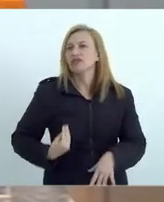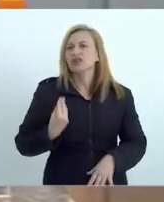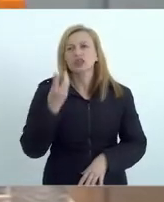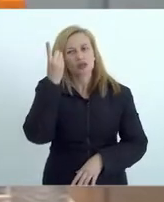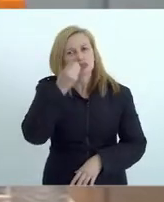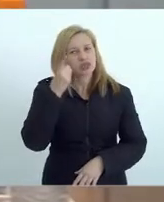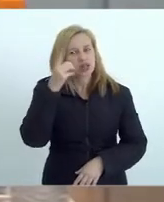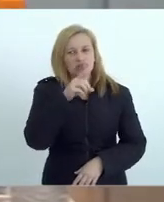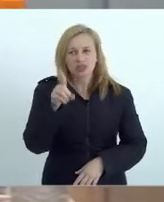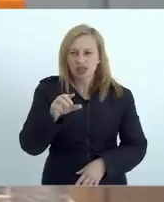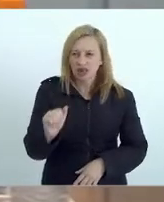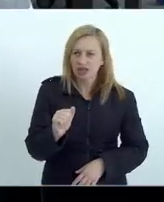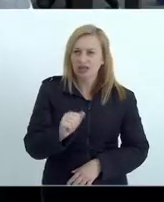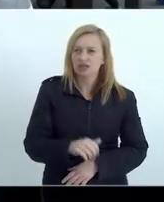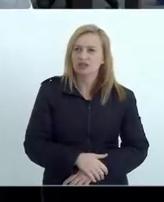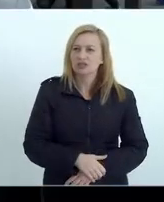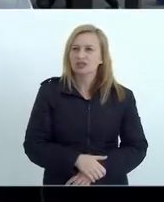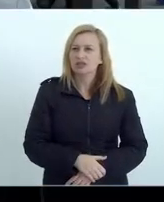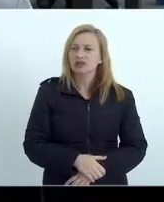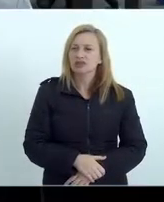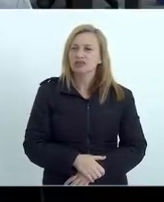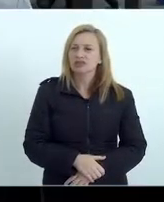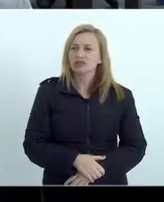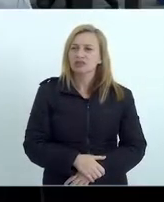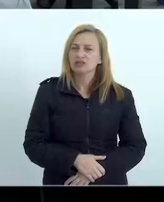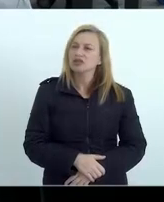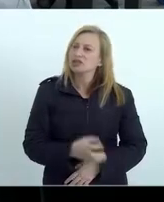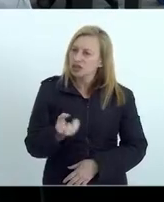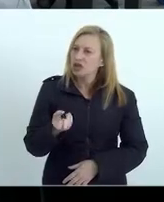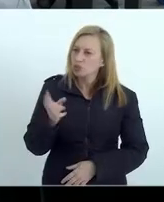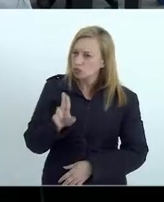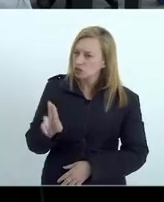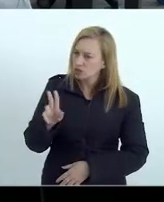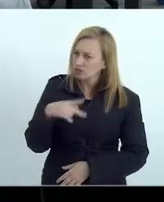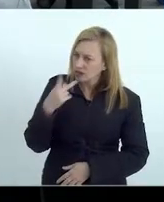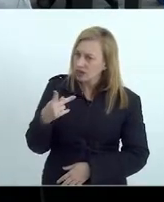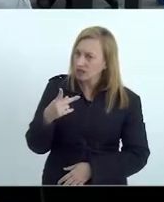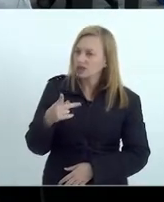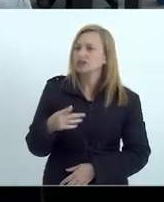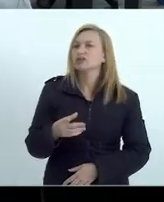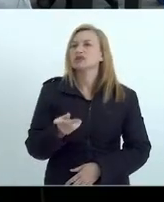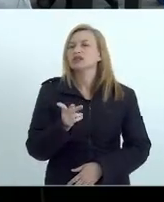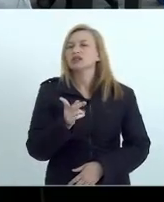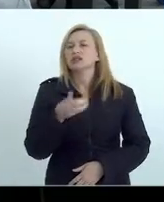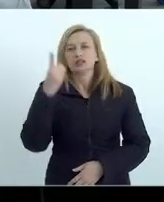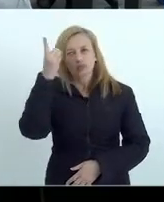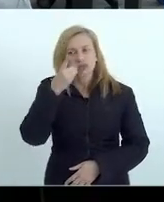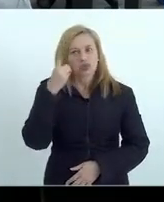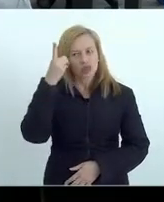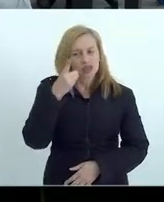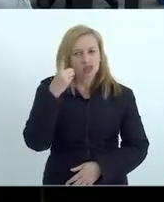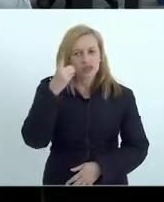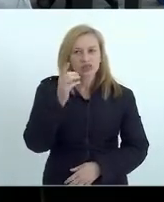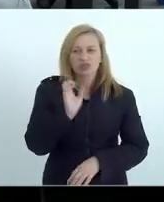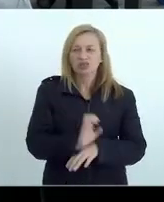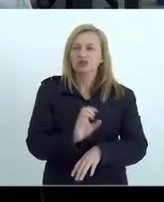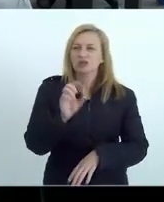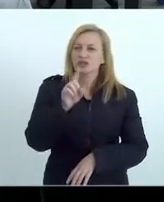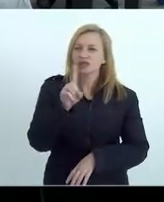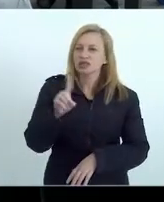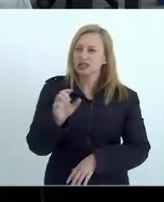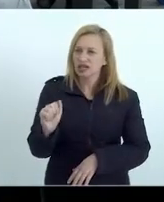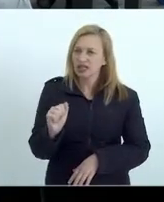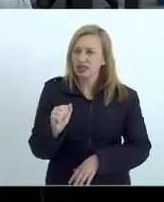do Deputado Renato Zaca passa a palavra para o fazer os da palavra passar a palavra para o deputado estadual Renato